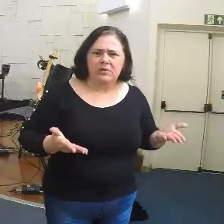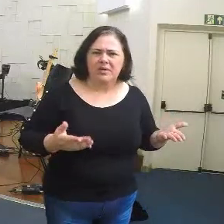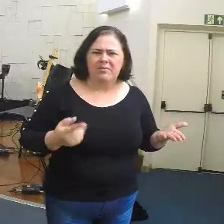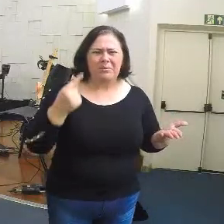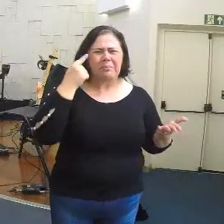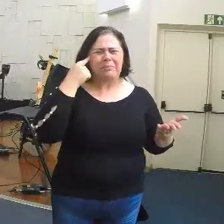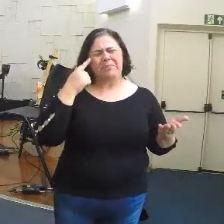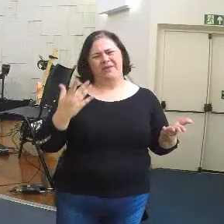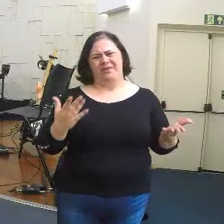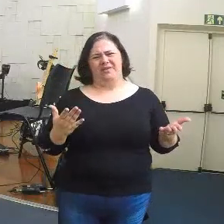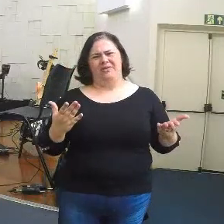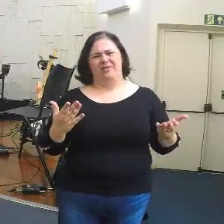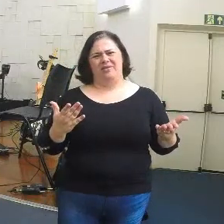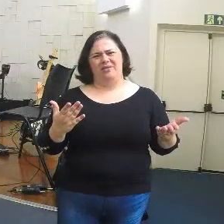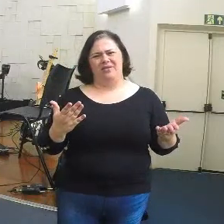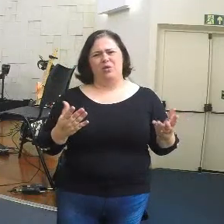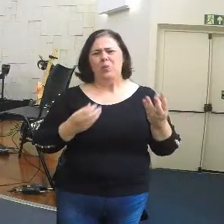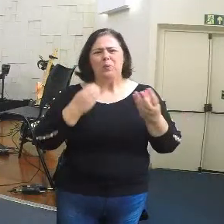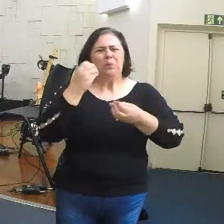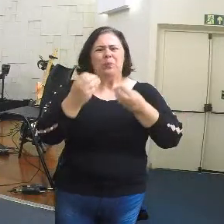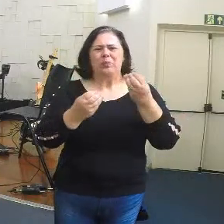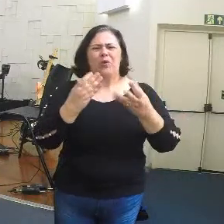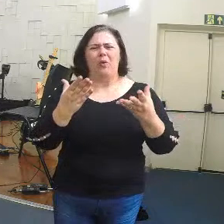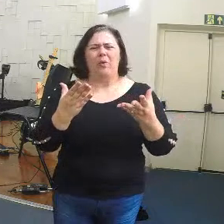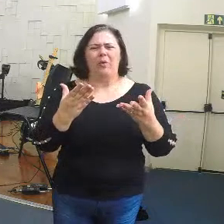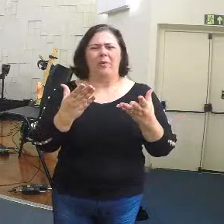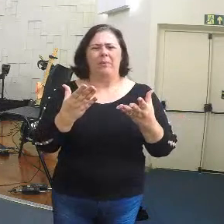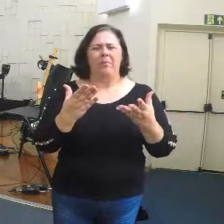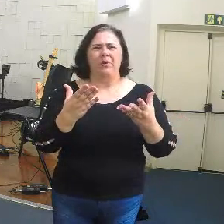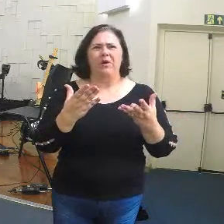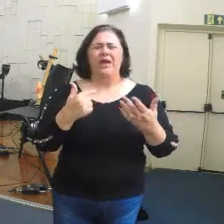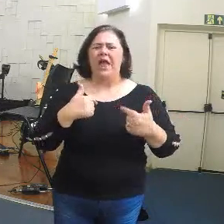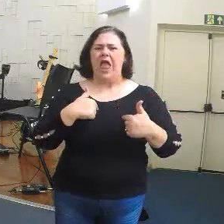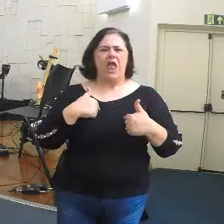que desobedeceram a sua lei. É só isso. Eu não